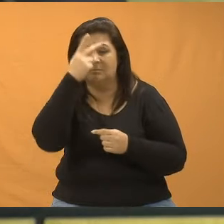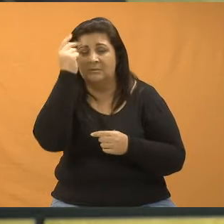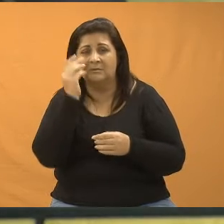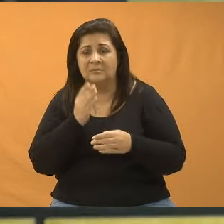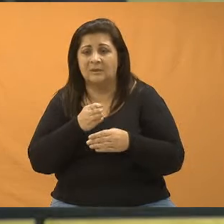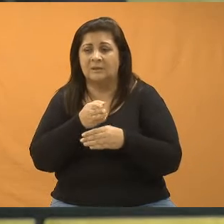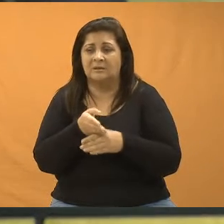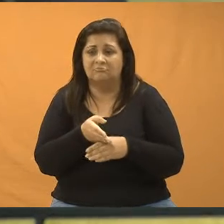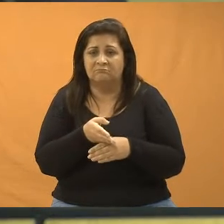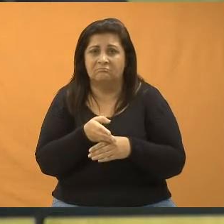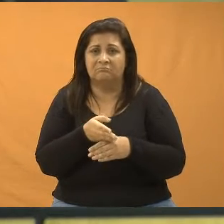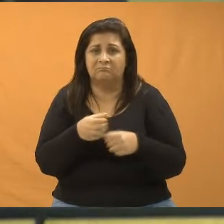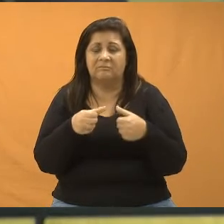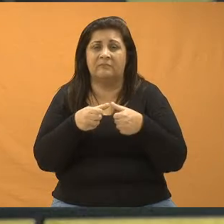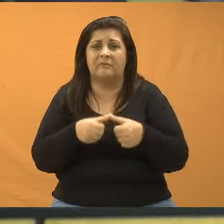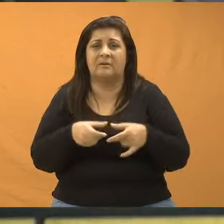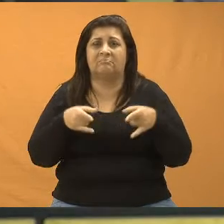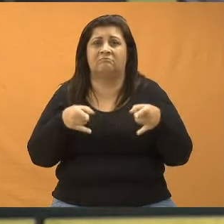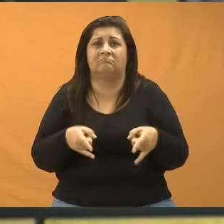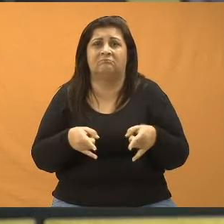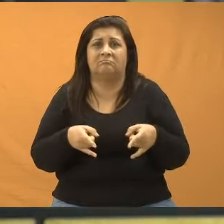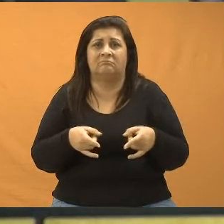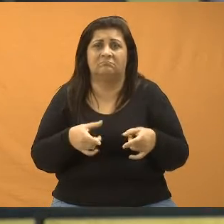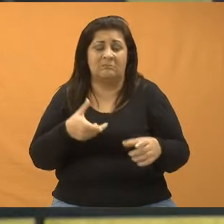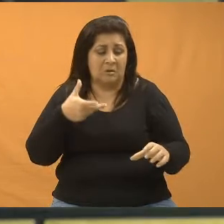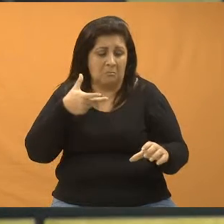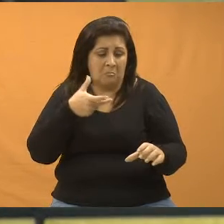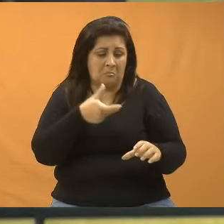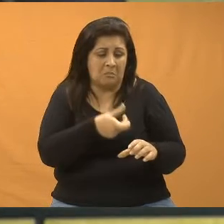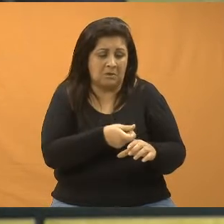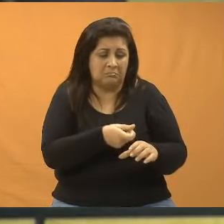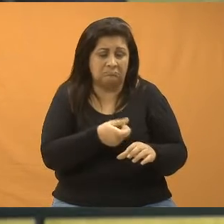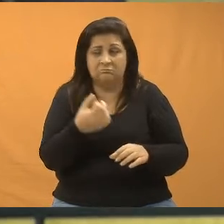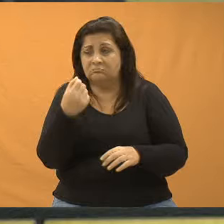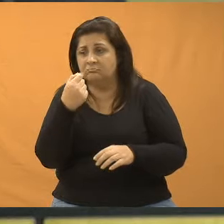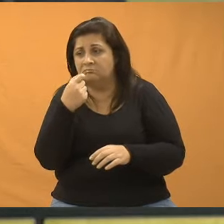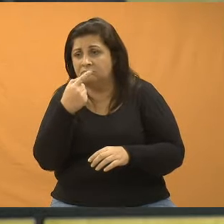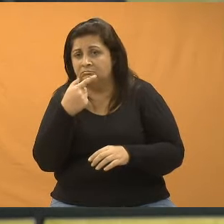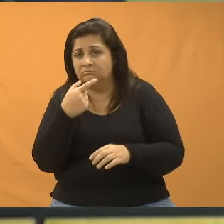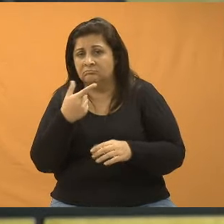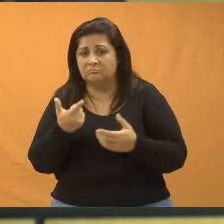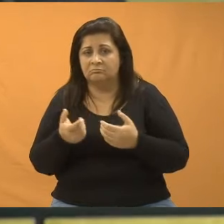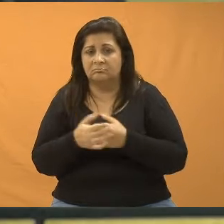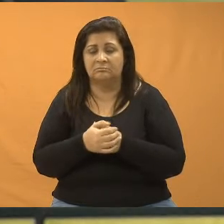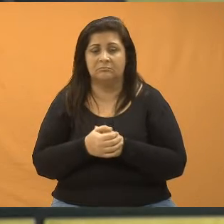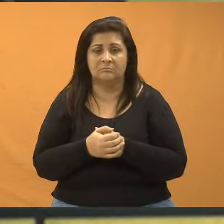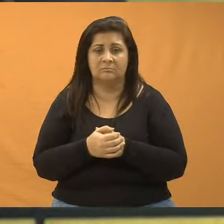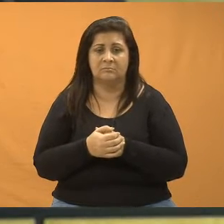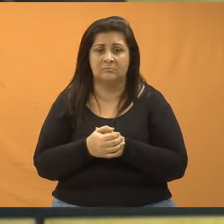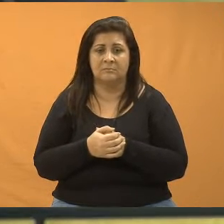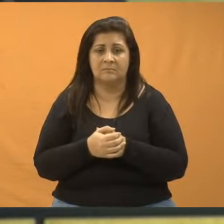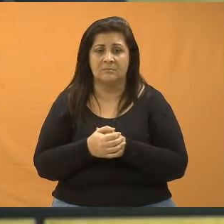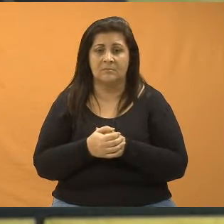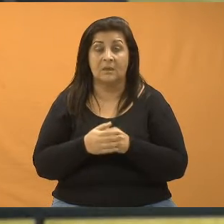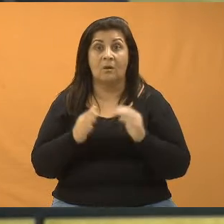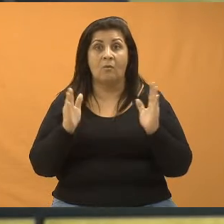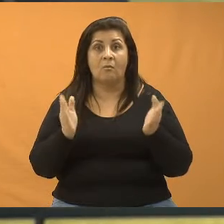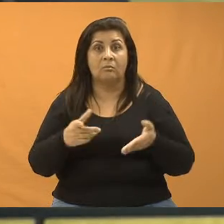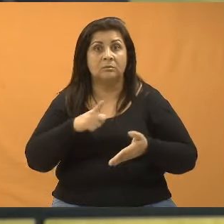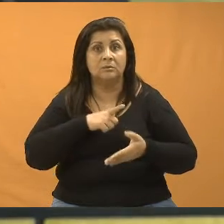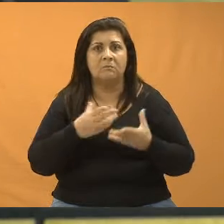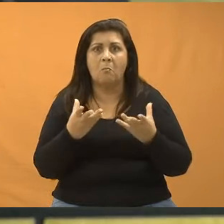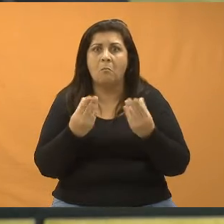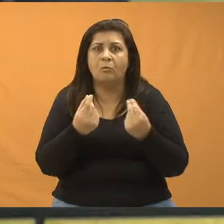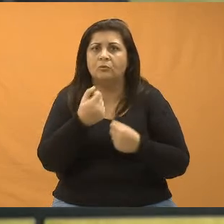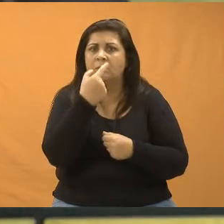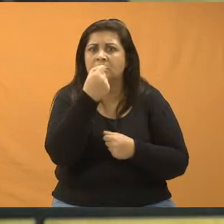tinha para usar no passado? Uma penicilina, uma dipirona. Os remédios eram restritos. Hoje nós temos medicações